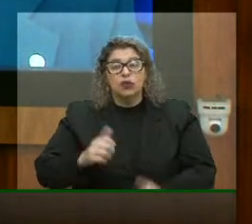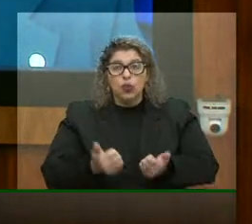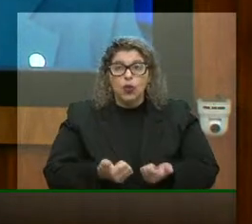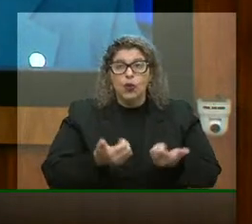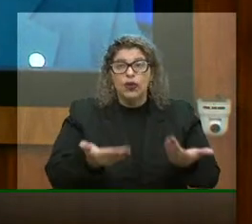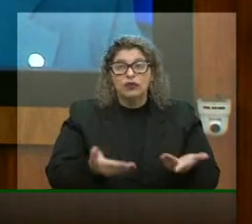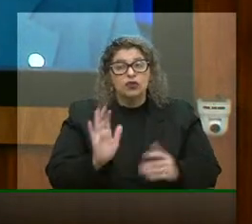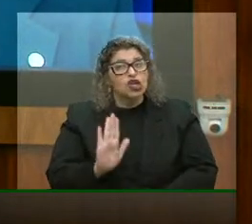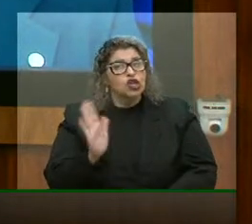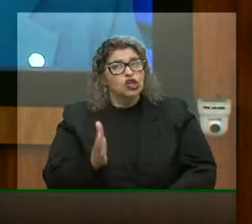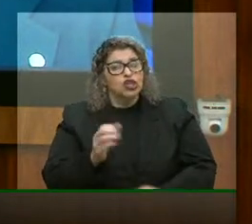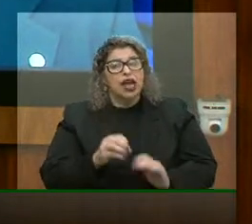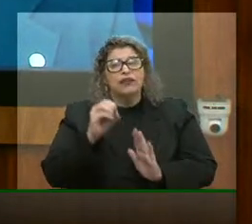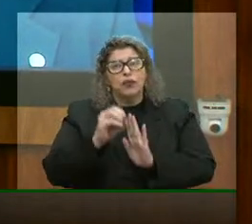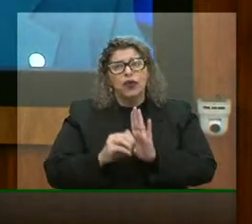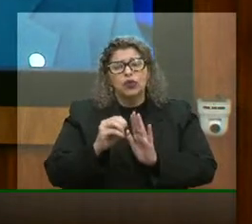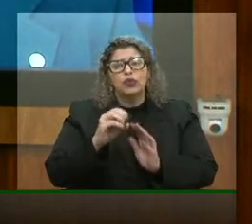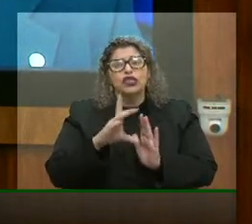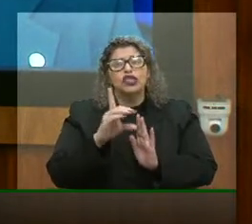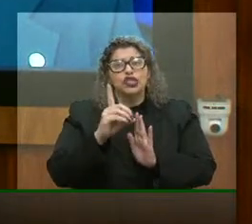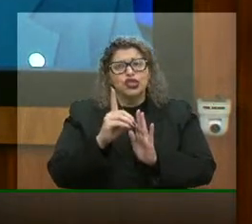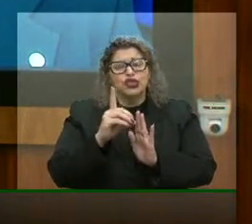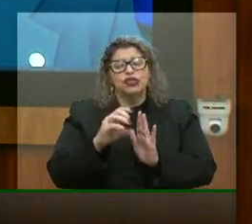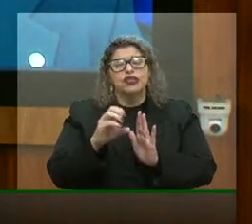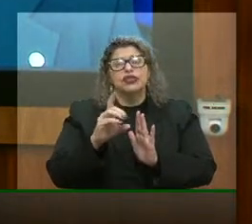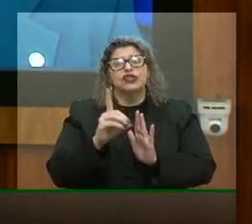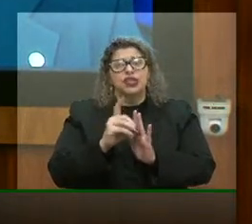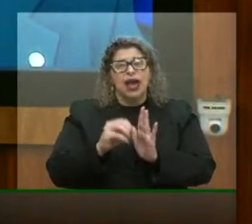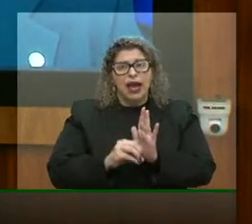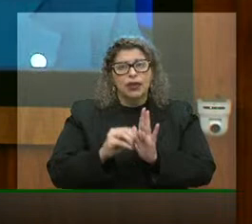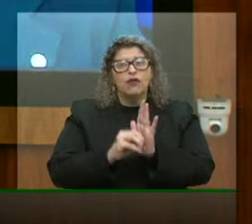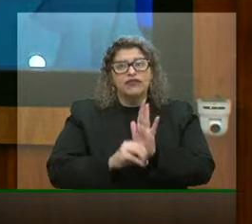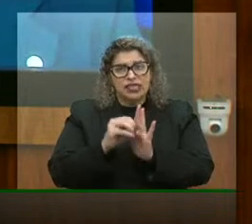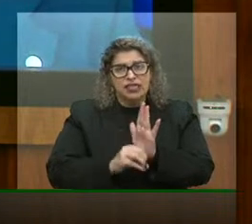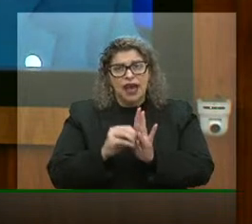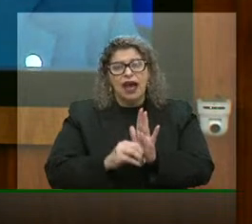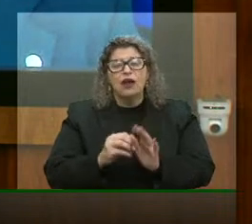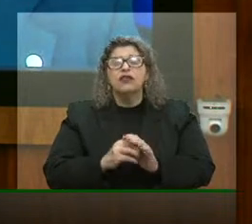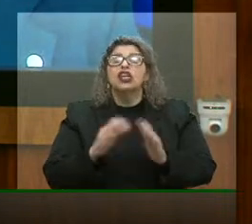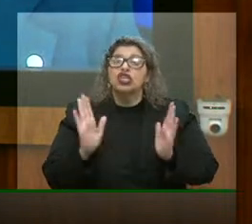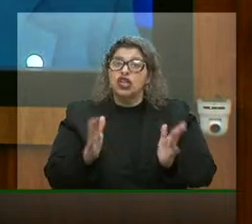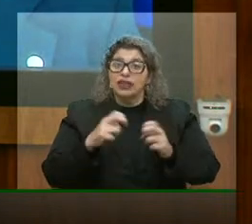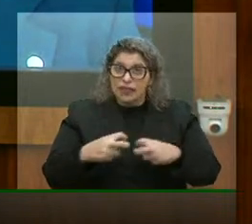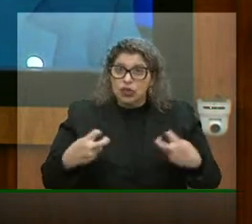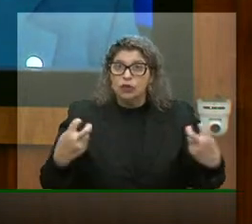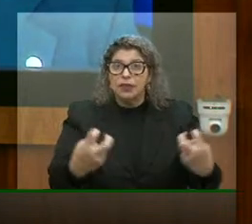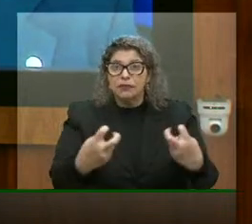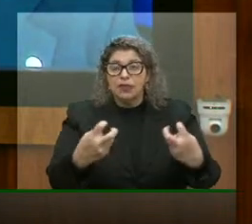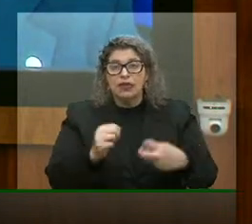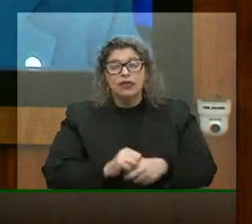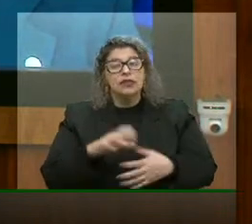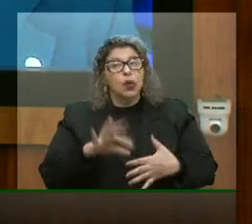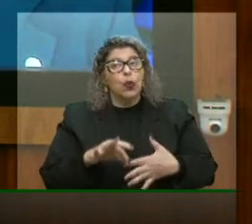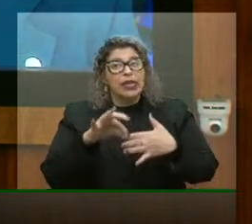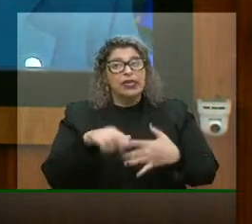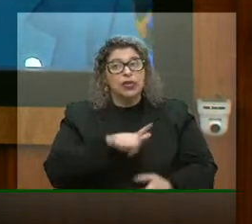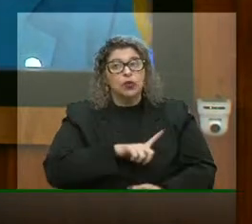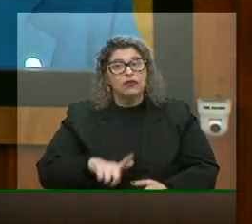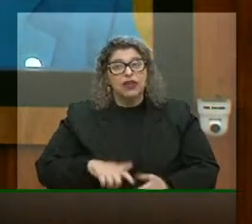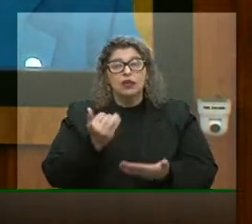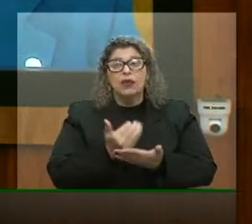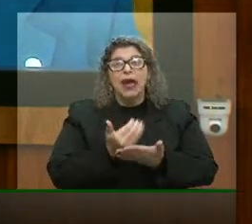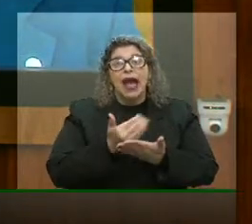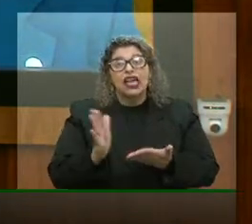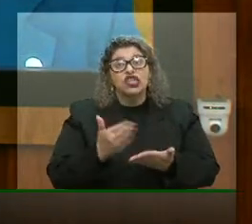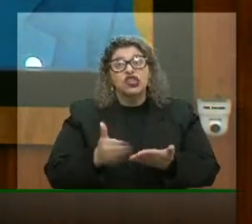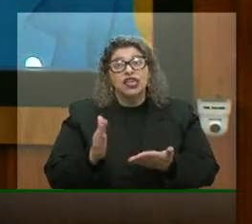já publicado no Diário Oficial de hoje, e encontra-se sobre a mesa um requerimento de autoria do deputado Frederico Antunes, líder do governo, para a retirada da ordem do